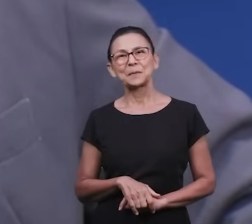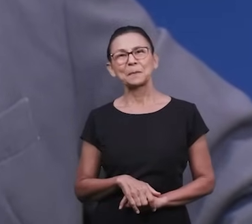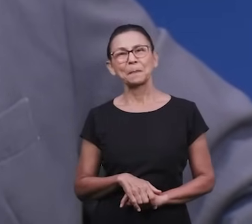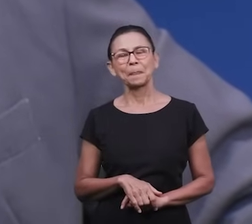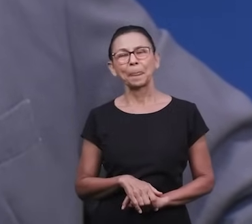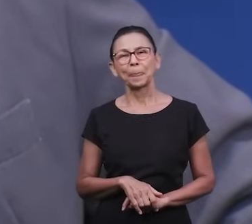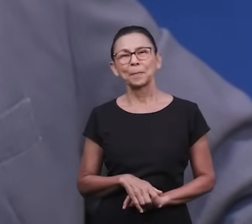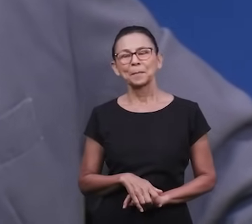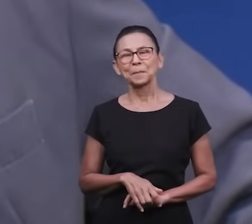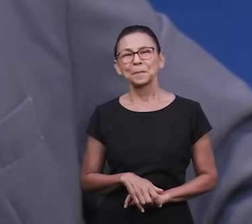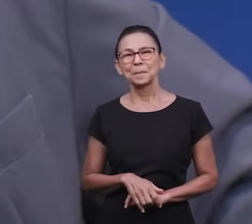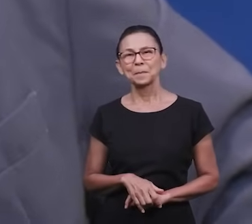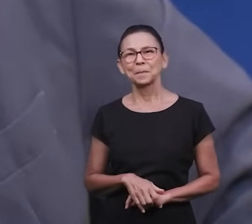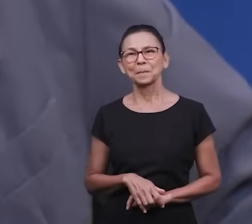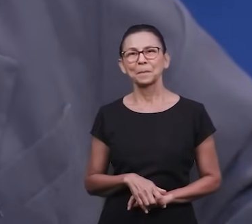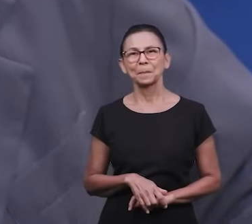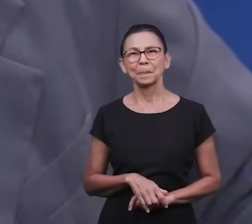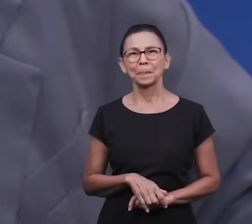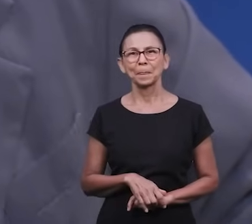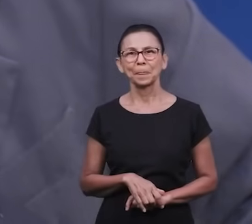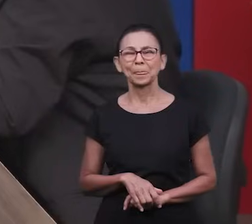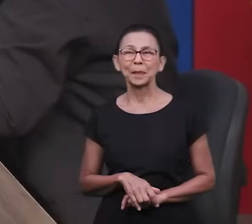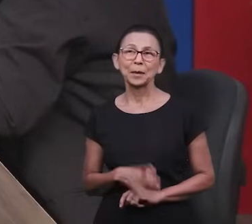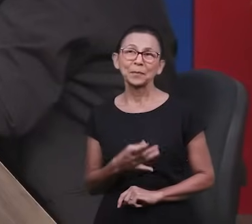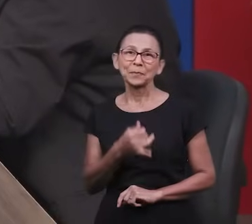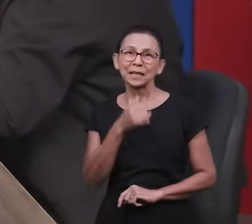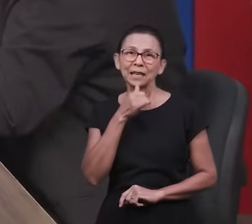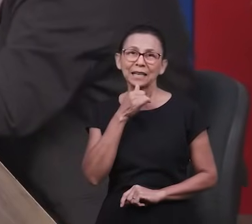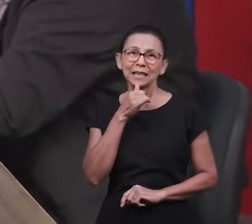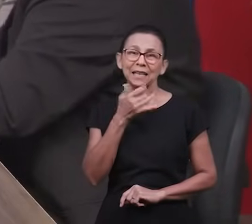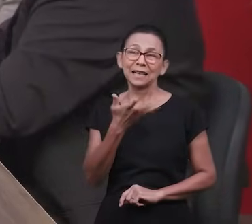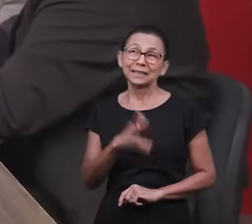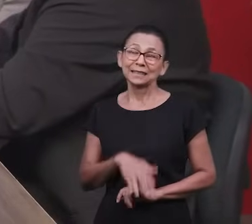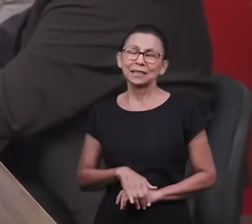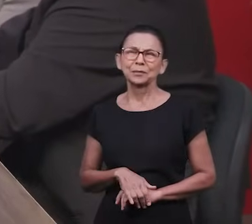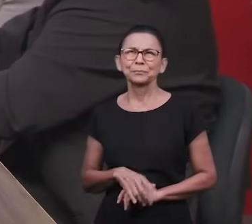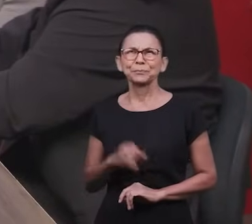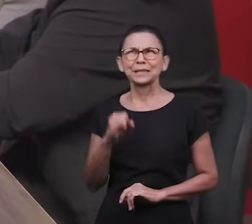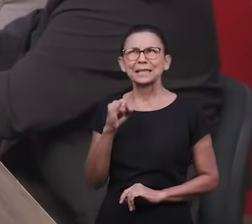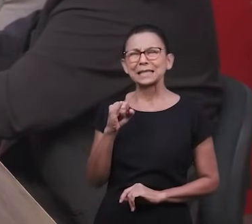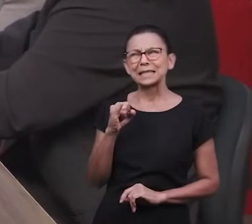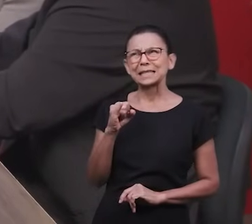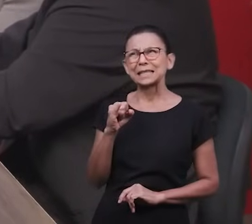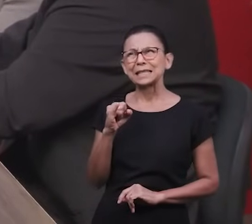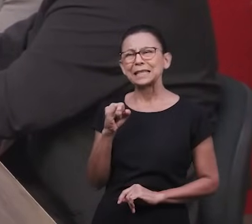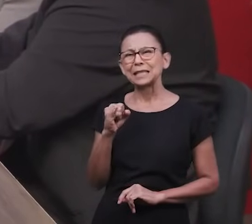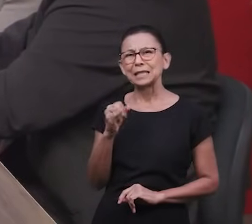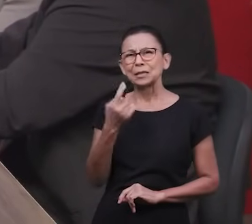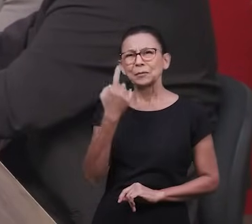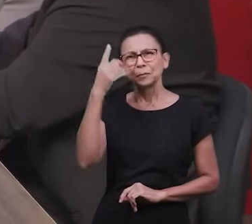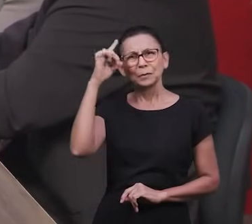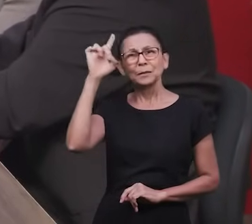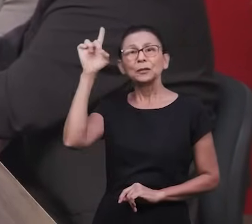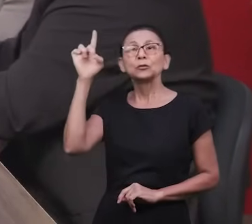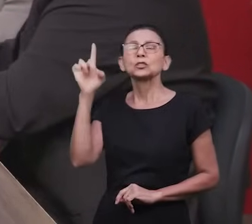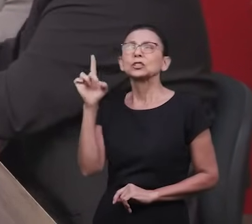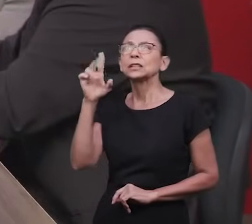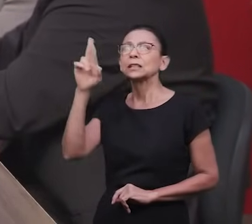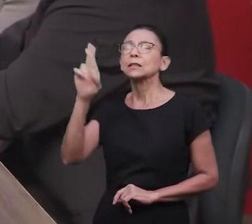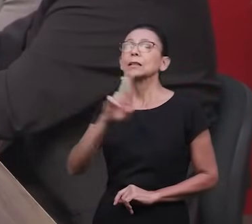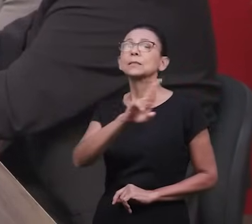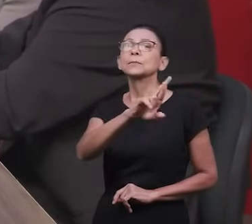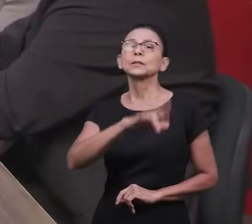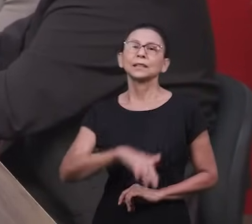também, né? Se o senhor tivesse resolvido no primeiro dia, né, Marcelo? Não tinha sido bênção do emprego lá para os filhos, não tinha sido